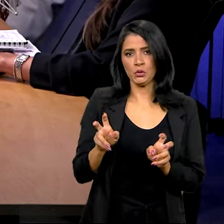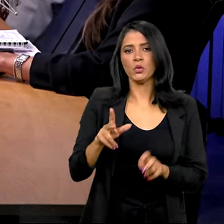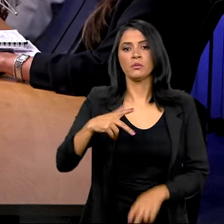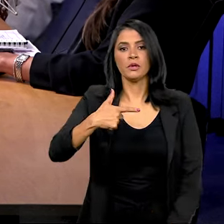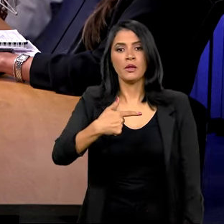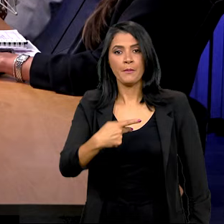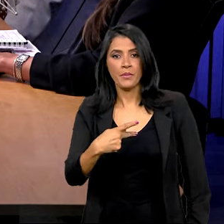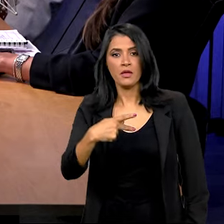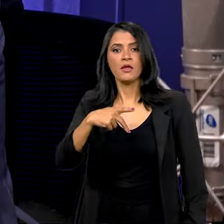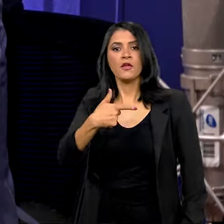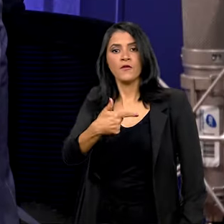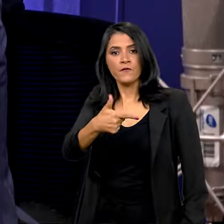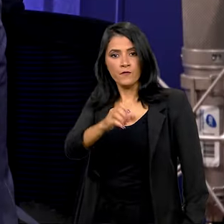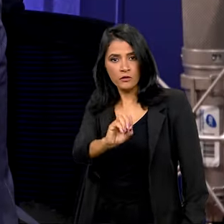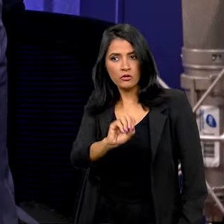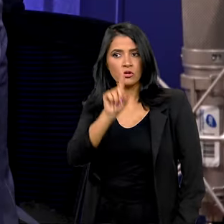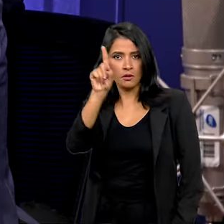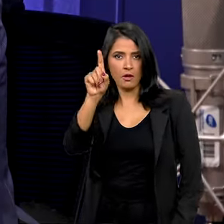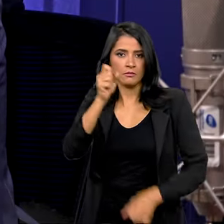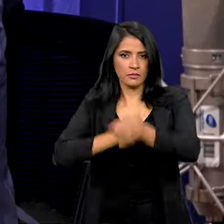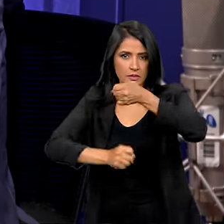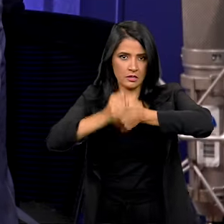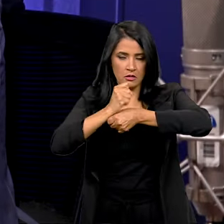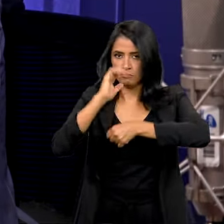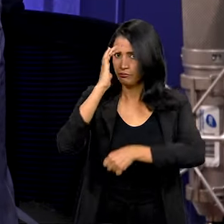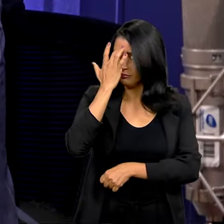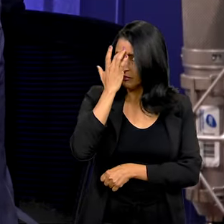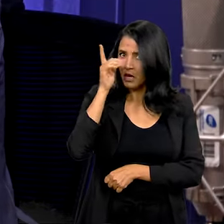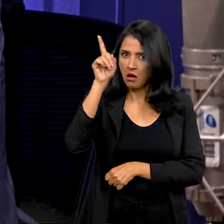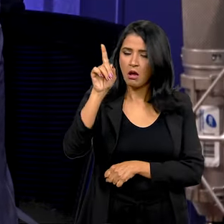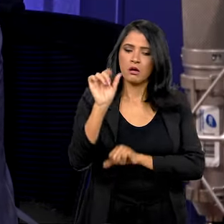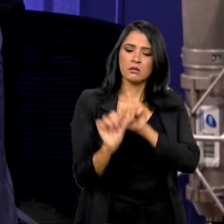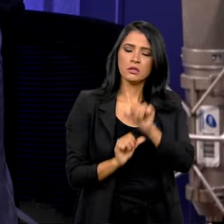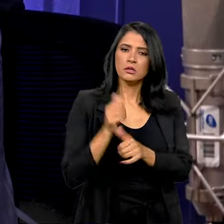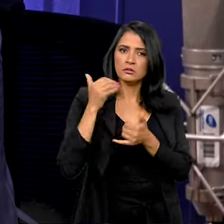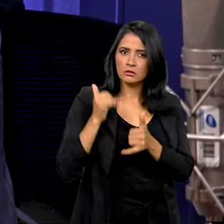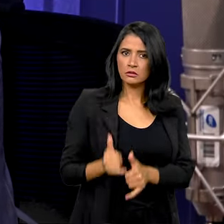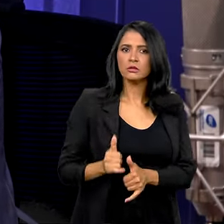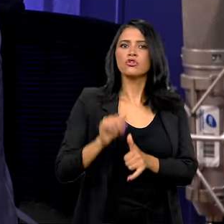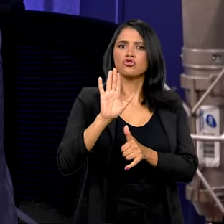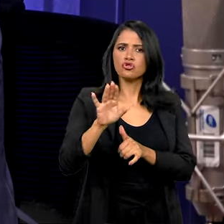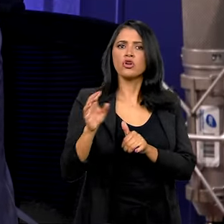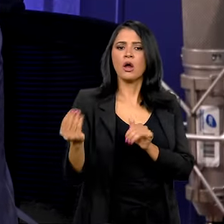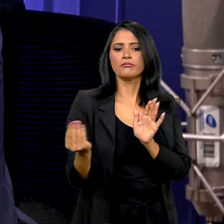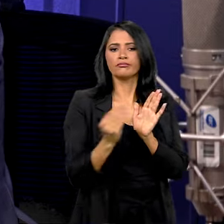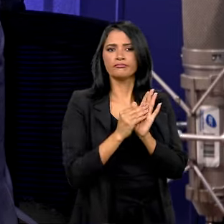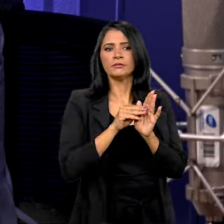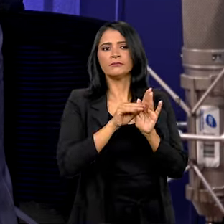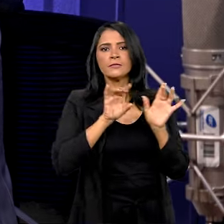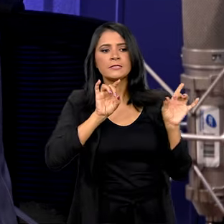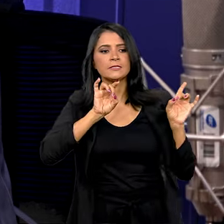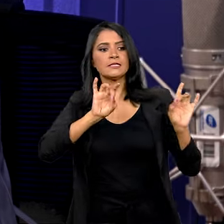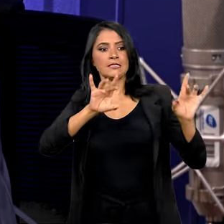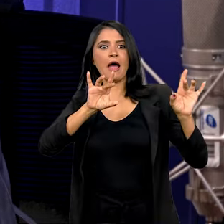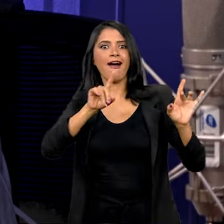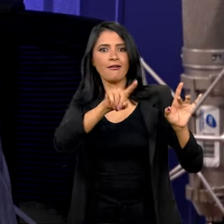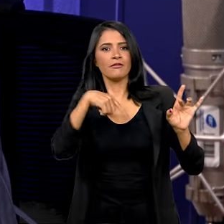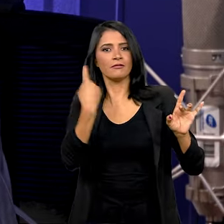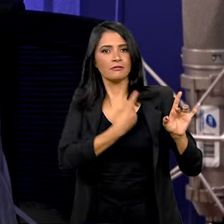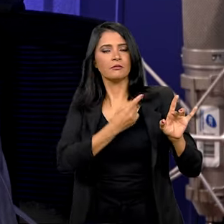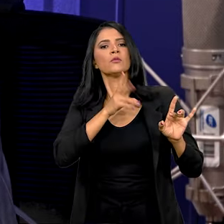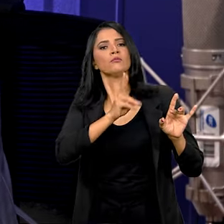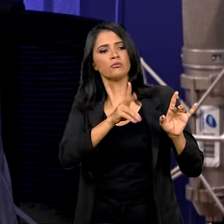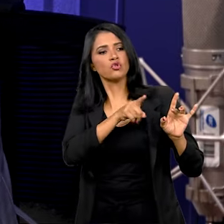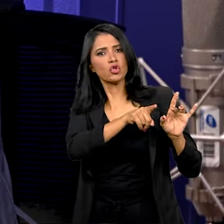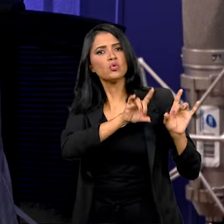p20 É bom lembrar que no ano passado na Índia a transição energética já estava com destaque na pauta destaque esse que nós